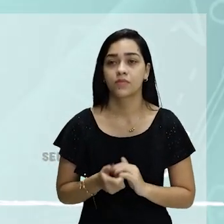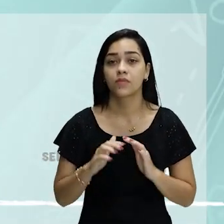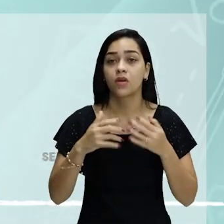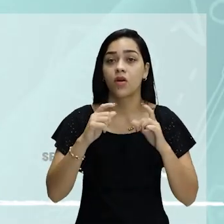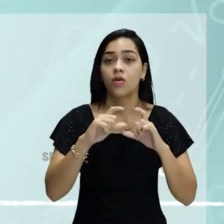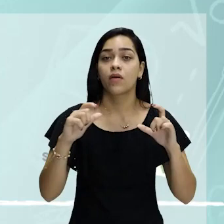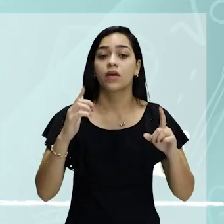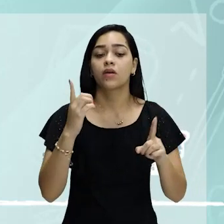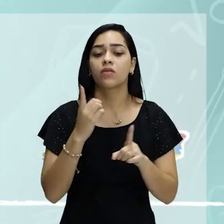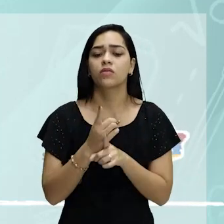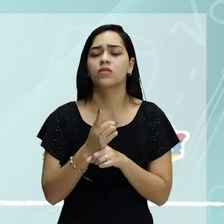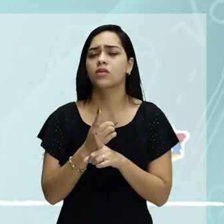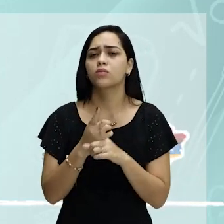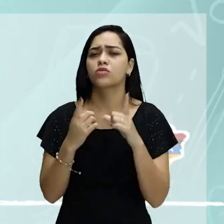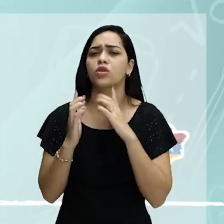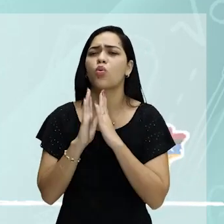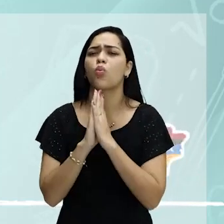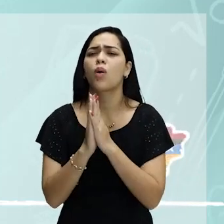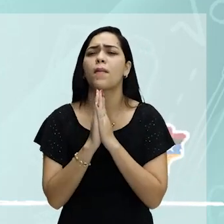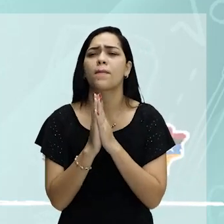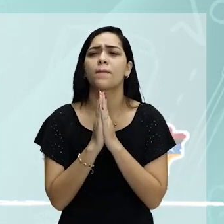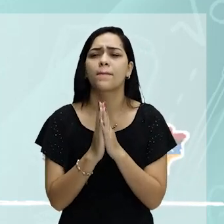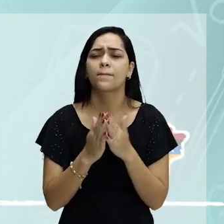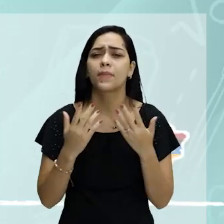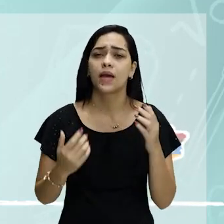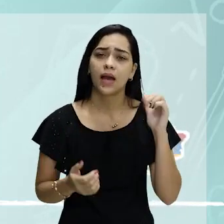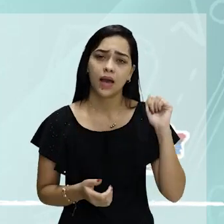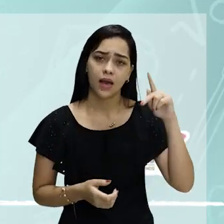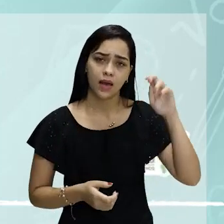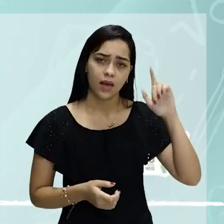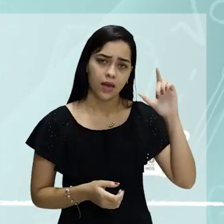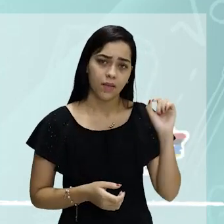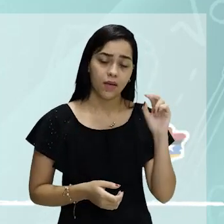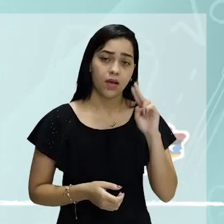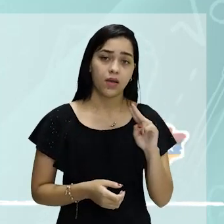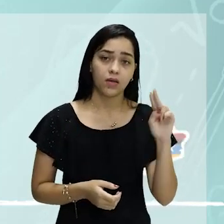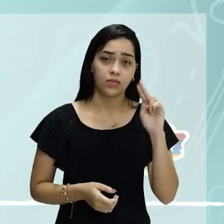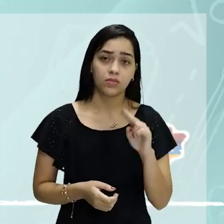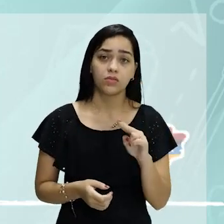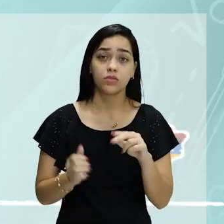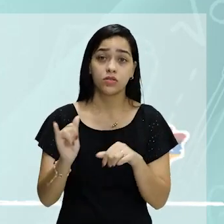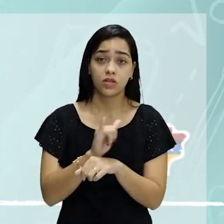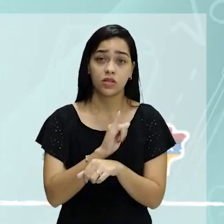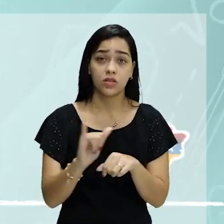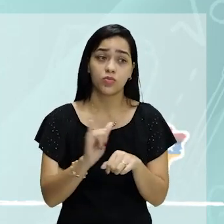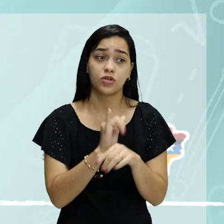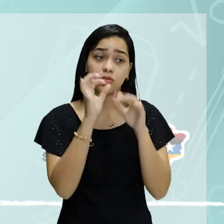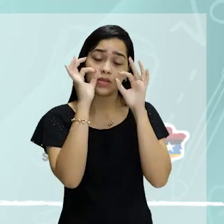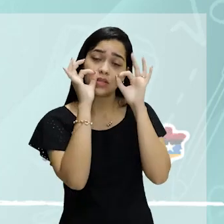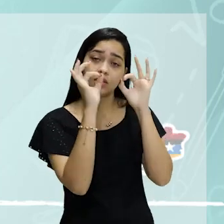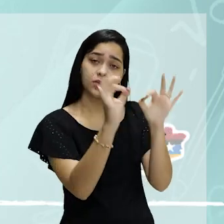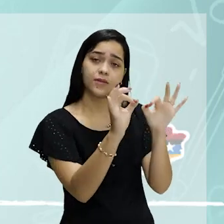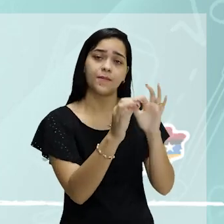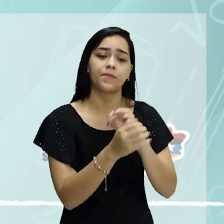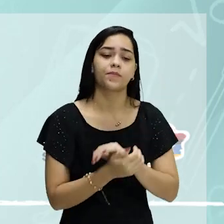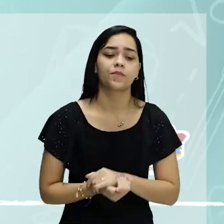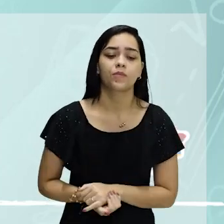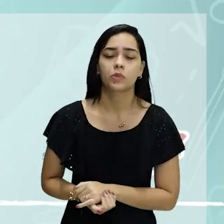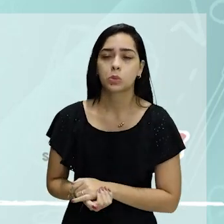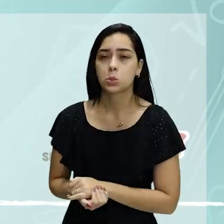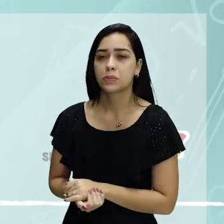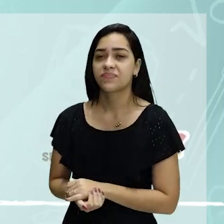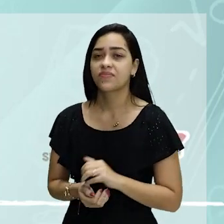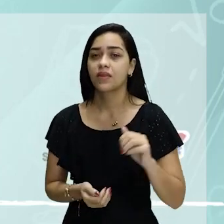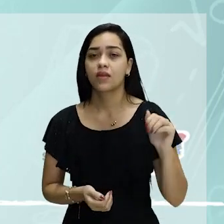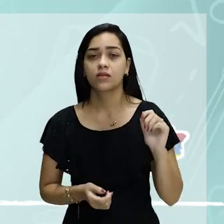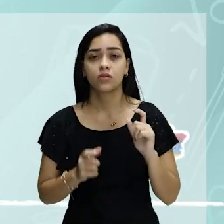versos encontramos um apelo? Apelar é usar de artifício para chamar a atenção, né? Então, onde